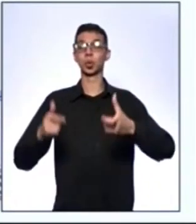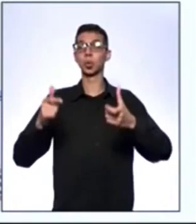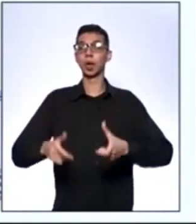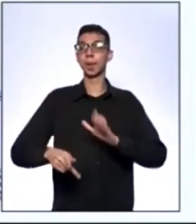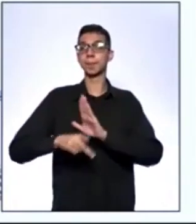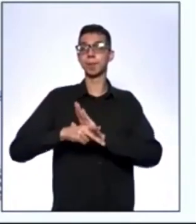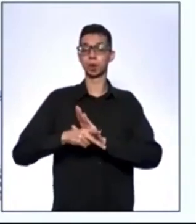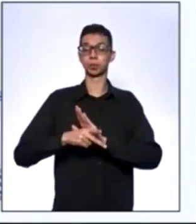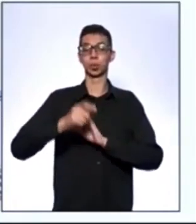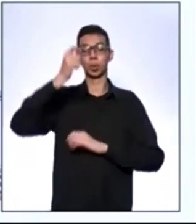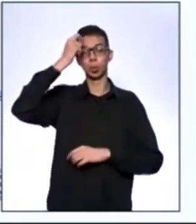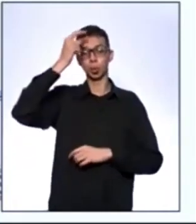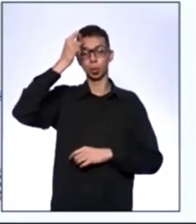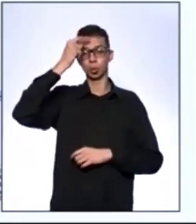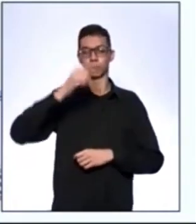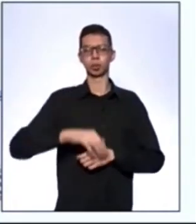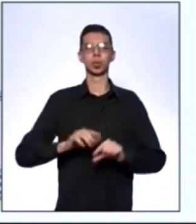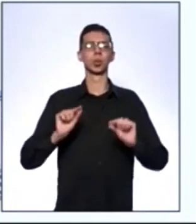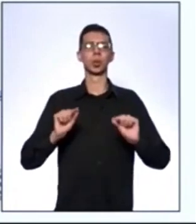só?